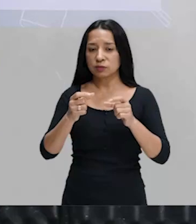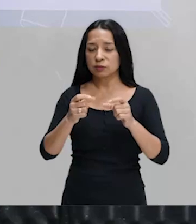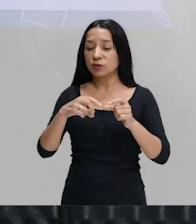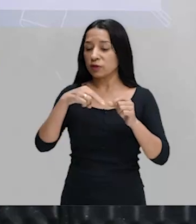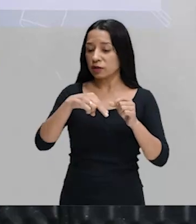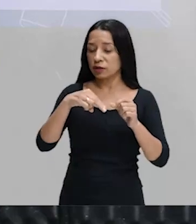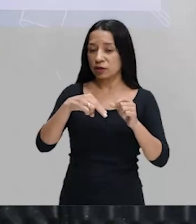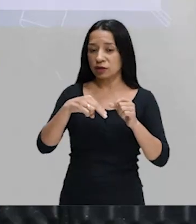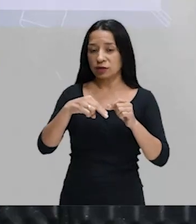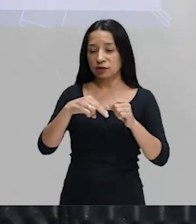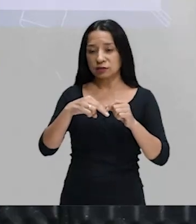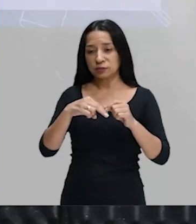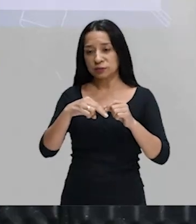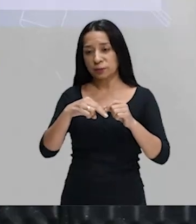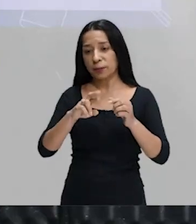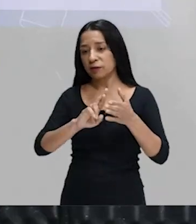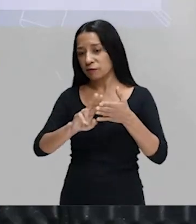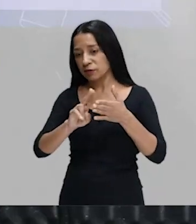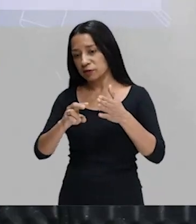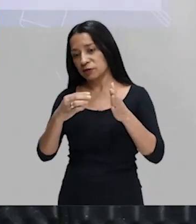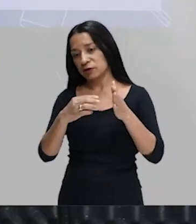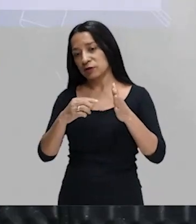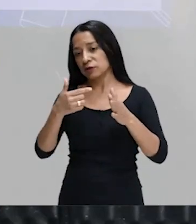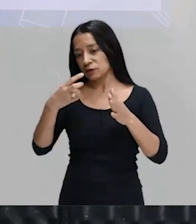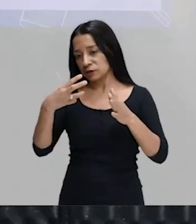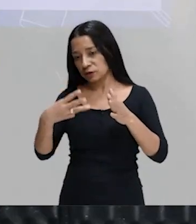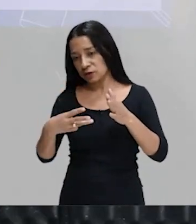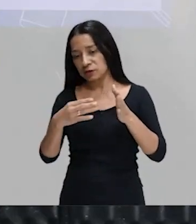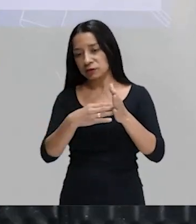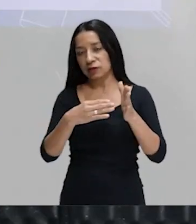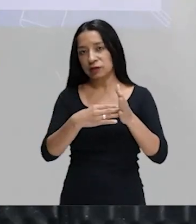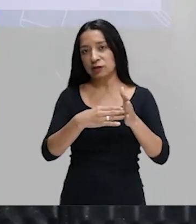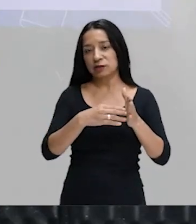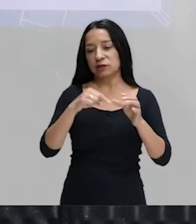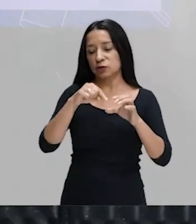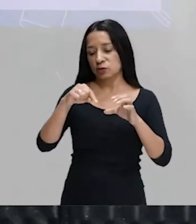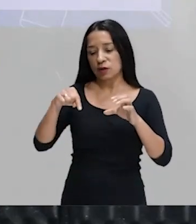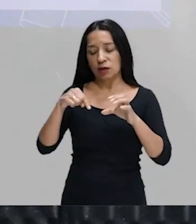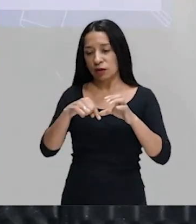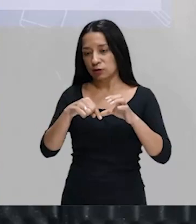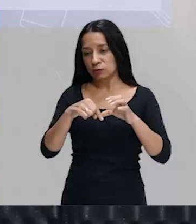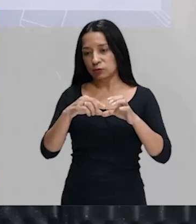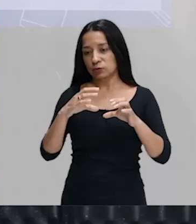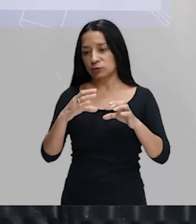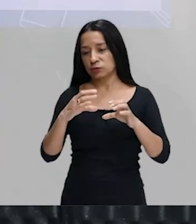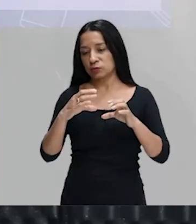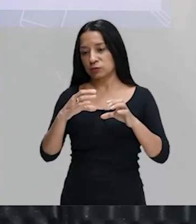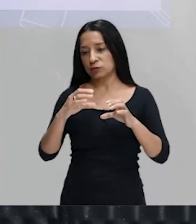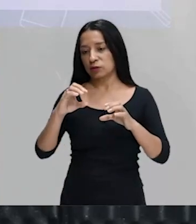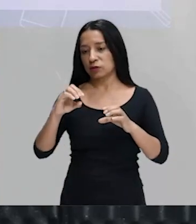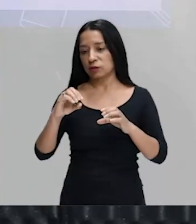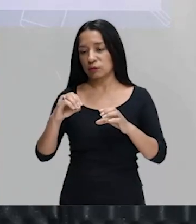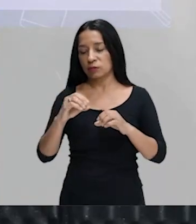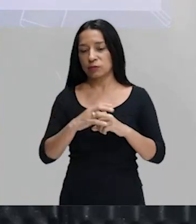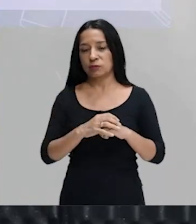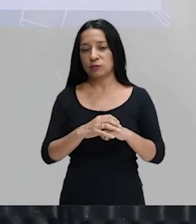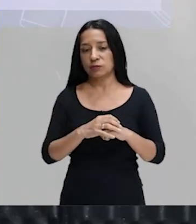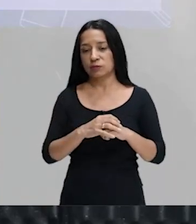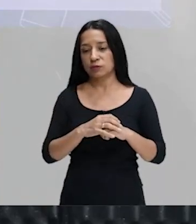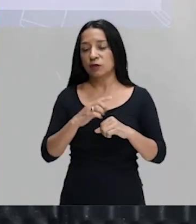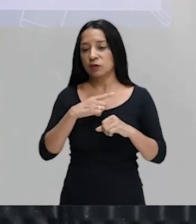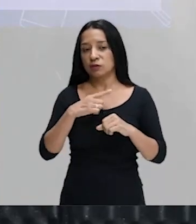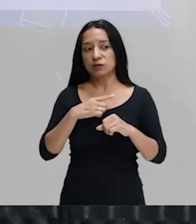de 3 a no máximo 7 átomos de carbono. Quando eu tenho 3 átomos de carbono, a gente chama